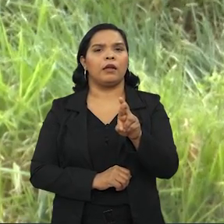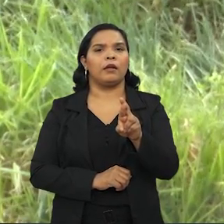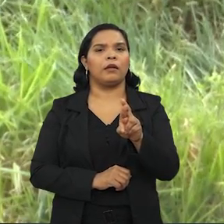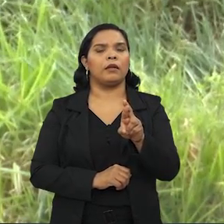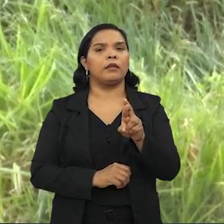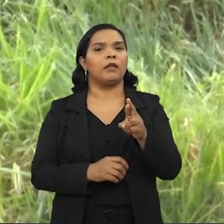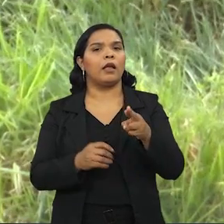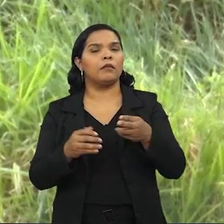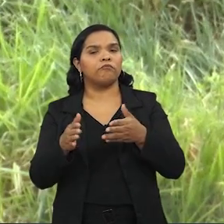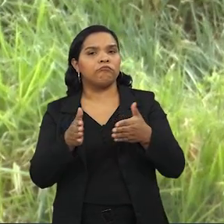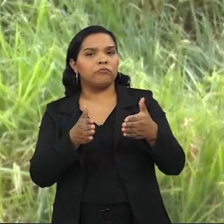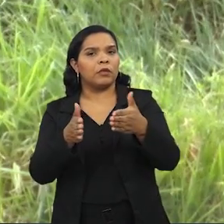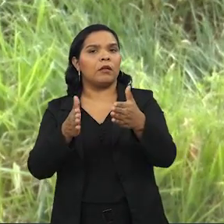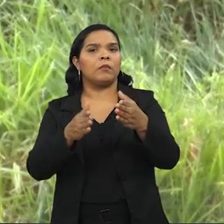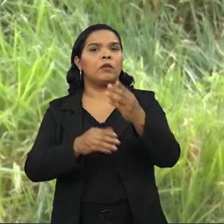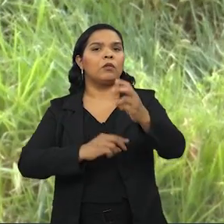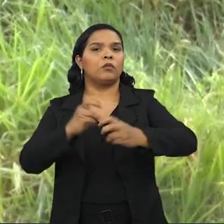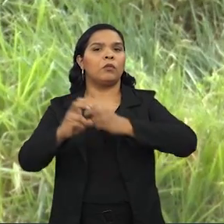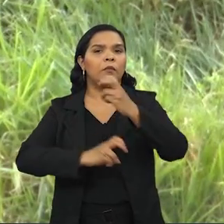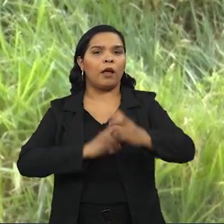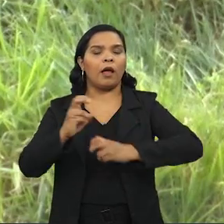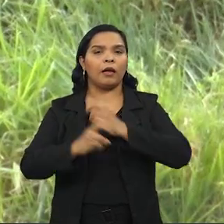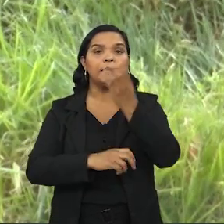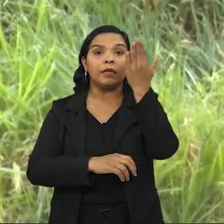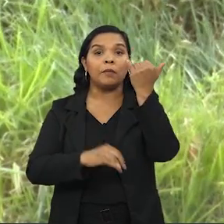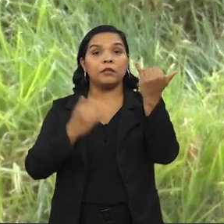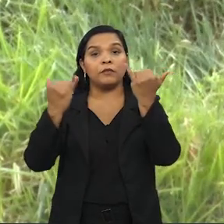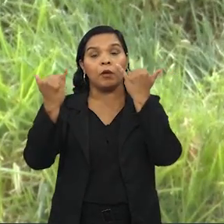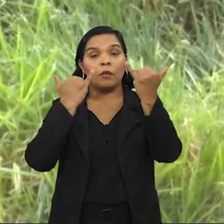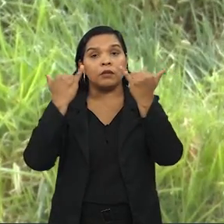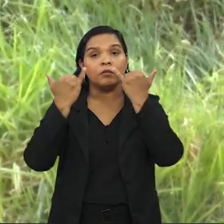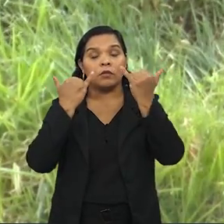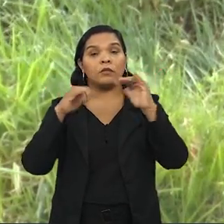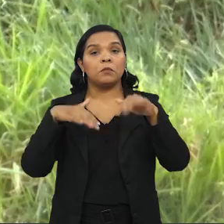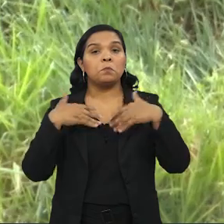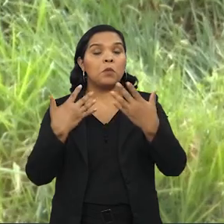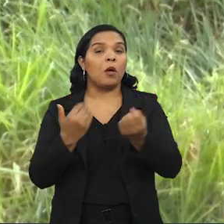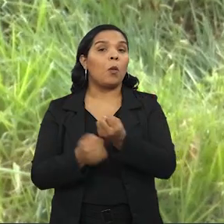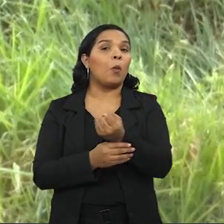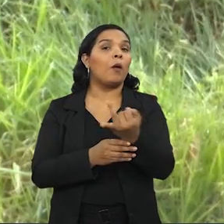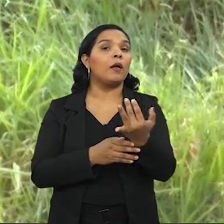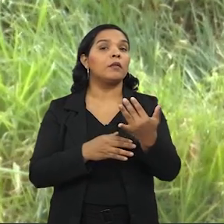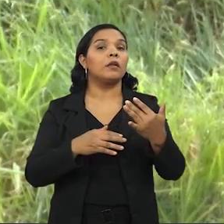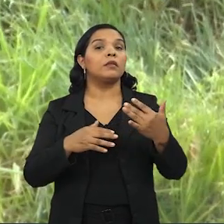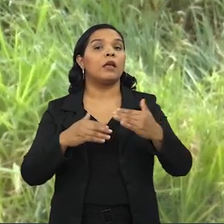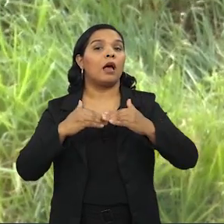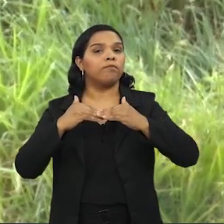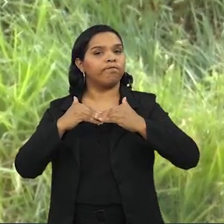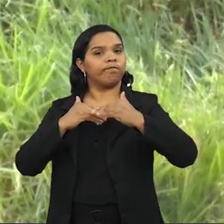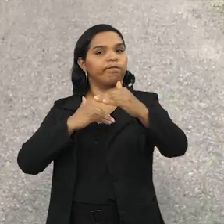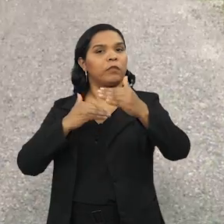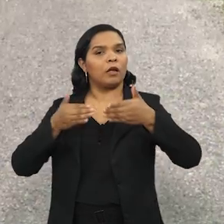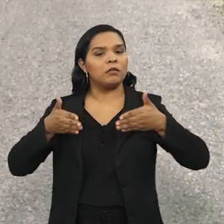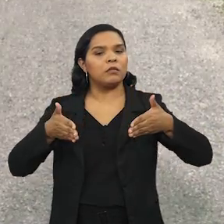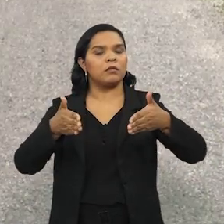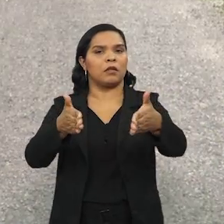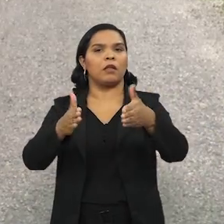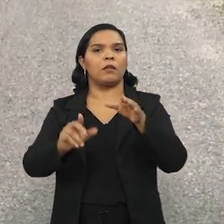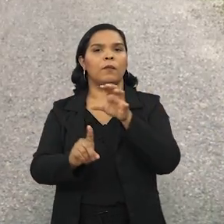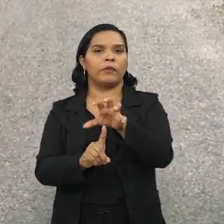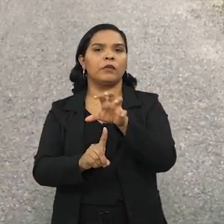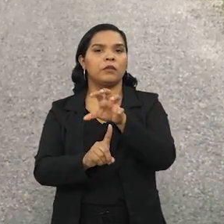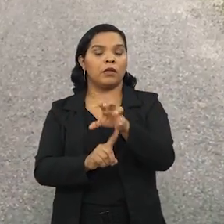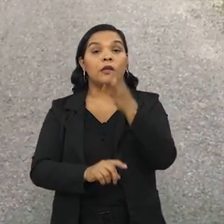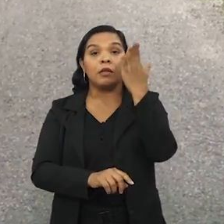parque, existe uma necessidade de saber as informações a respeito de o quanto essa estrada interfere na diversidade local. É sabido que